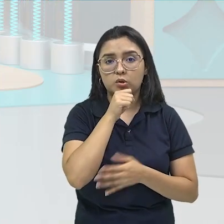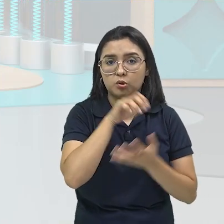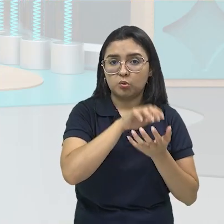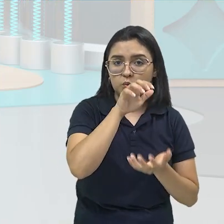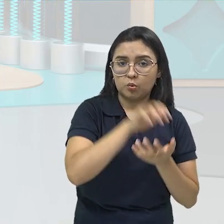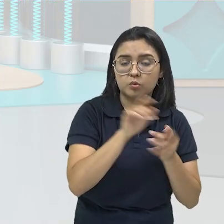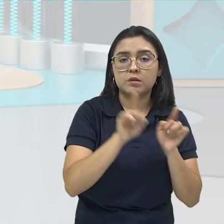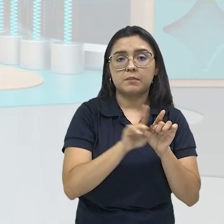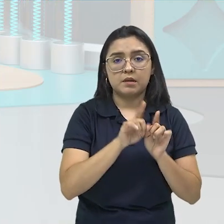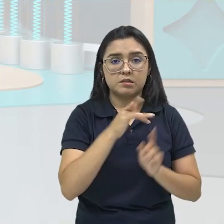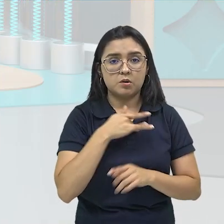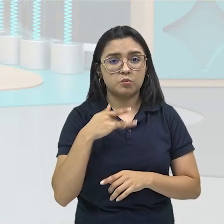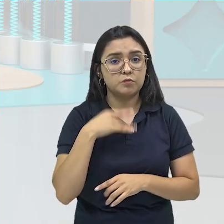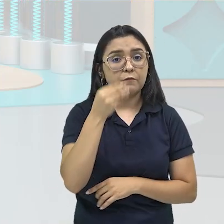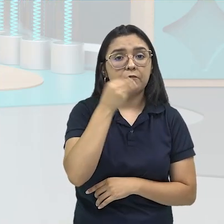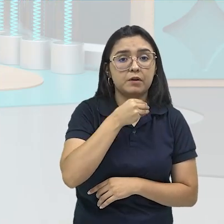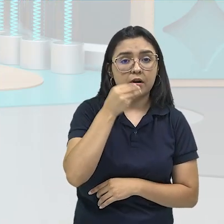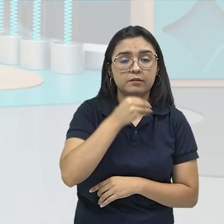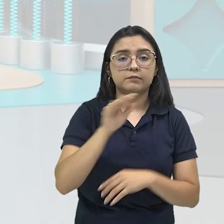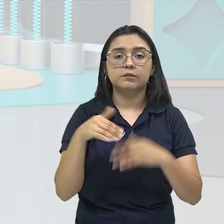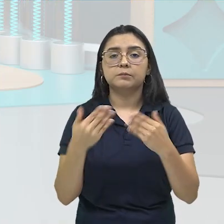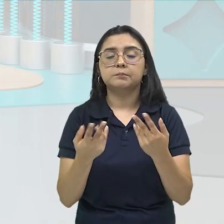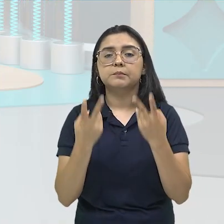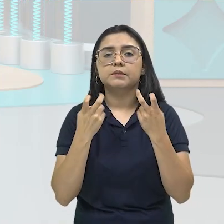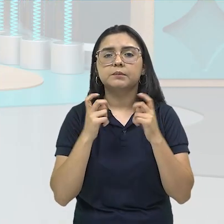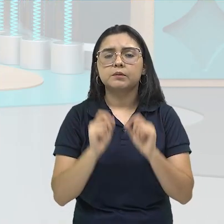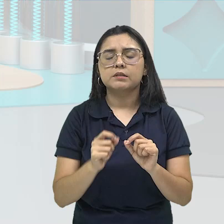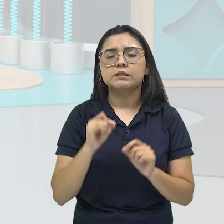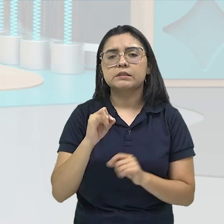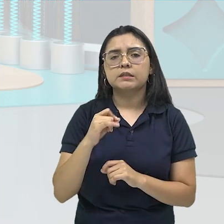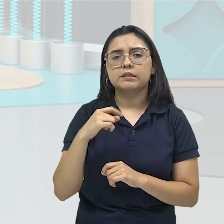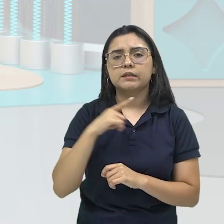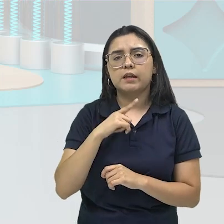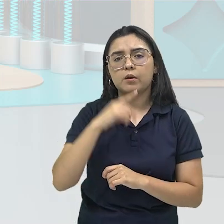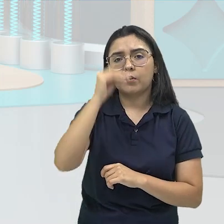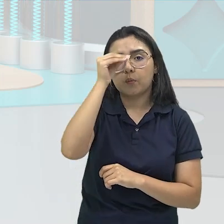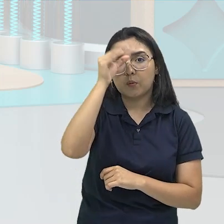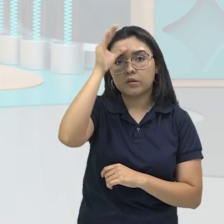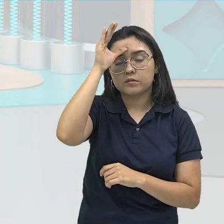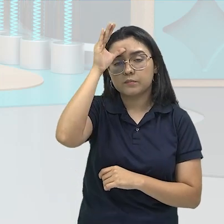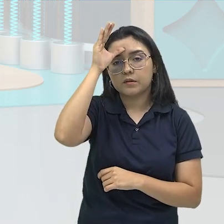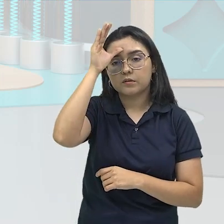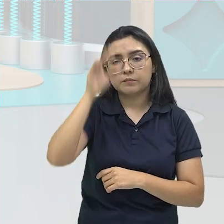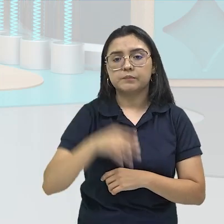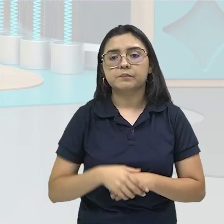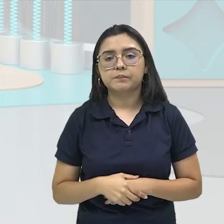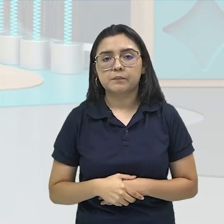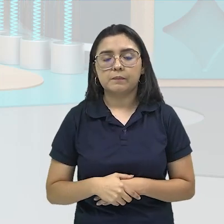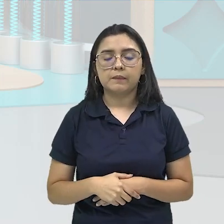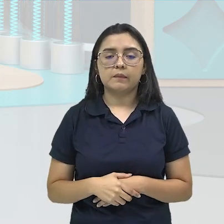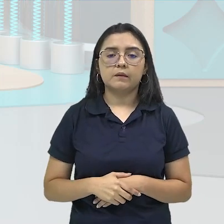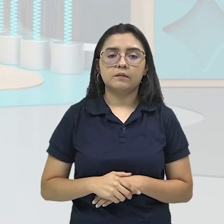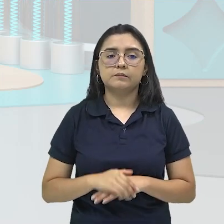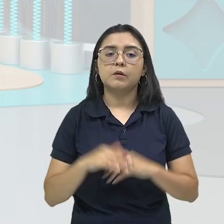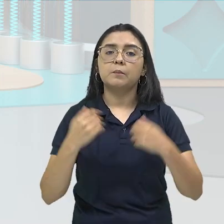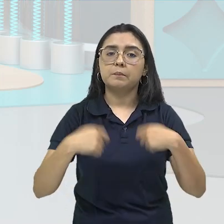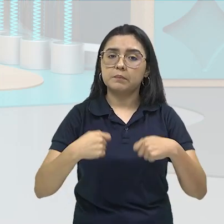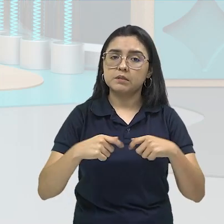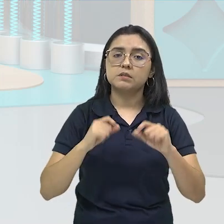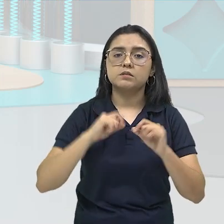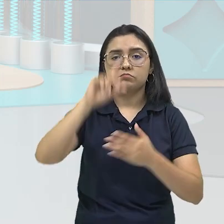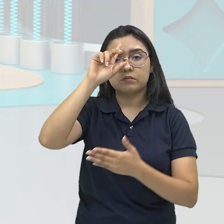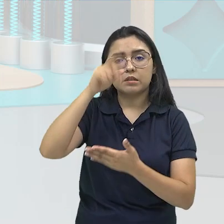com a saúde ali fragilizada. Então, vejam que quando a gente tem o conhecimento, a gente está ali em busca disso, eu tenho que tomar